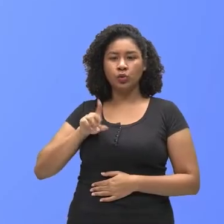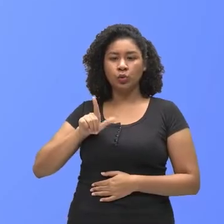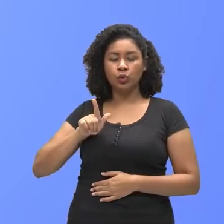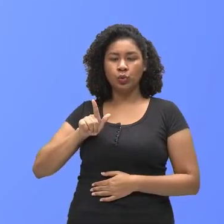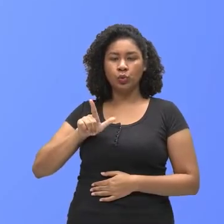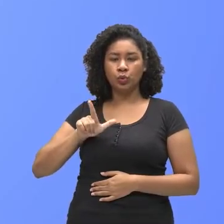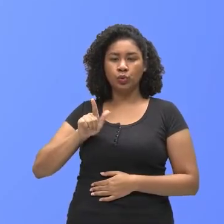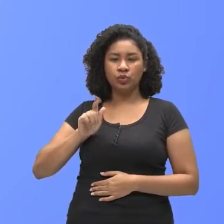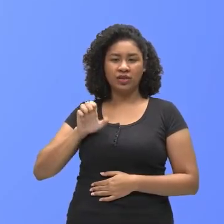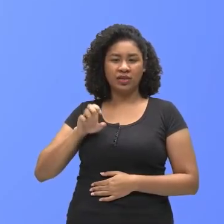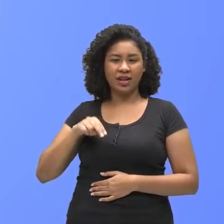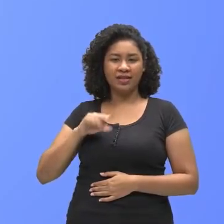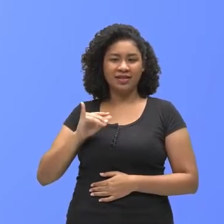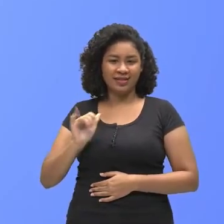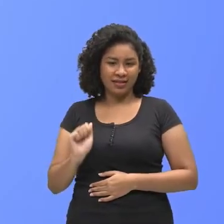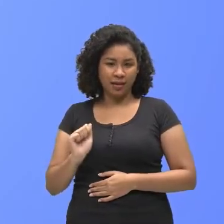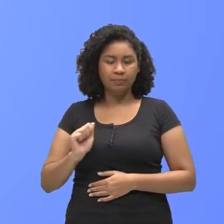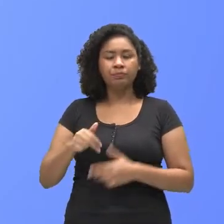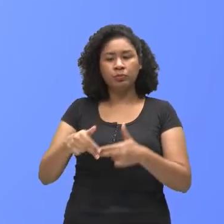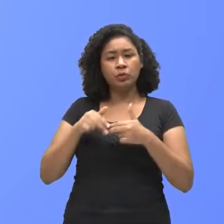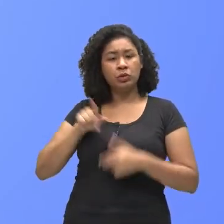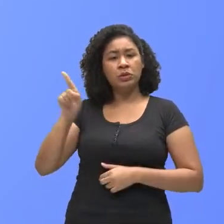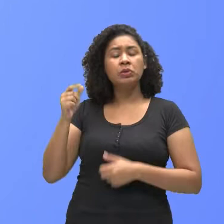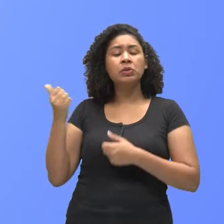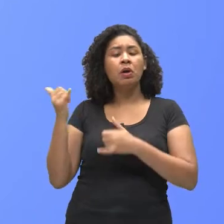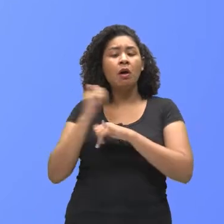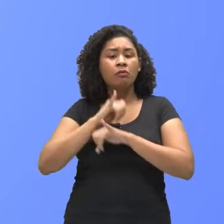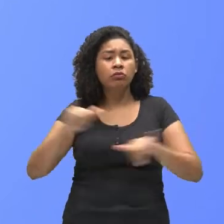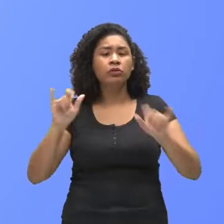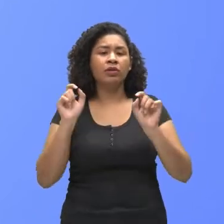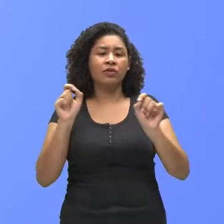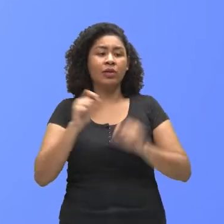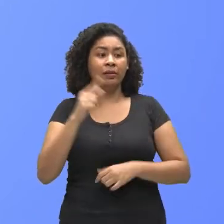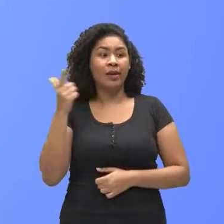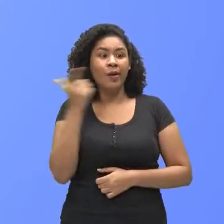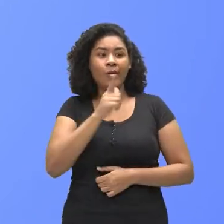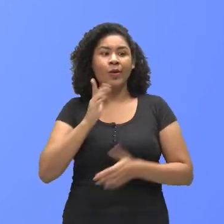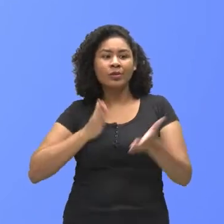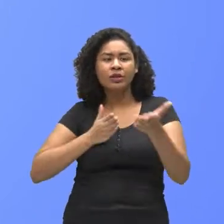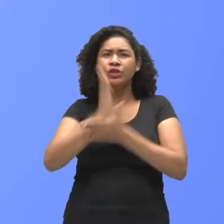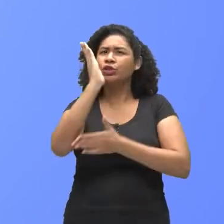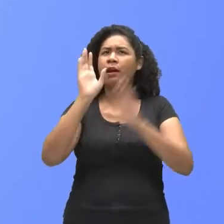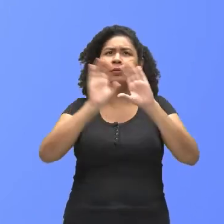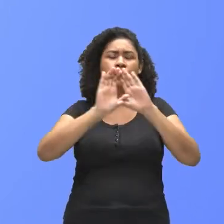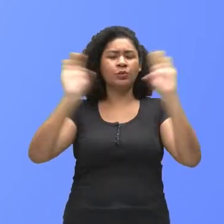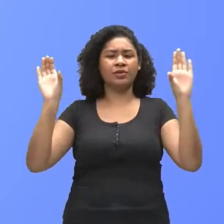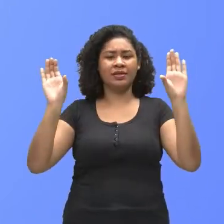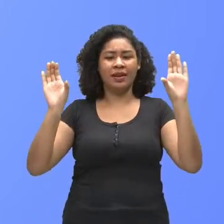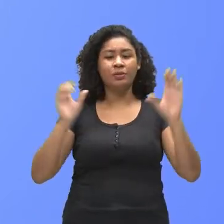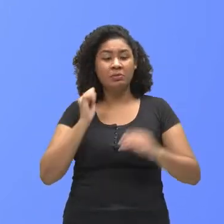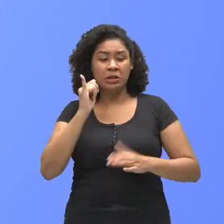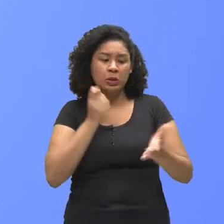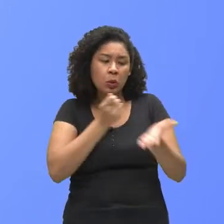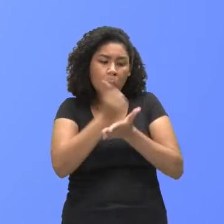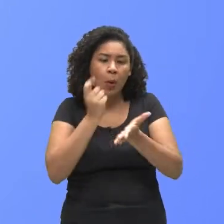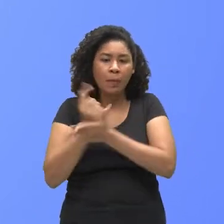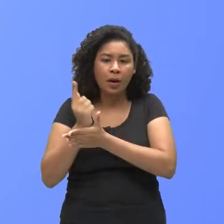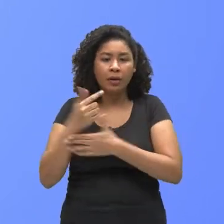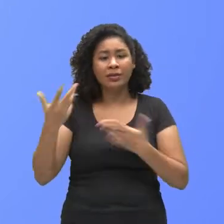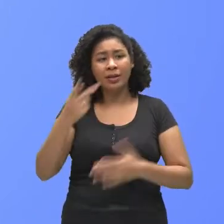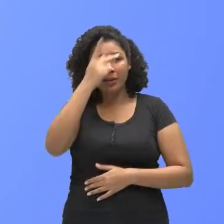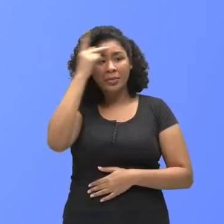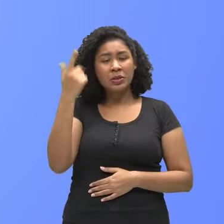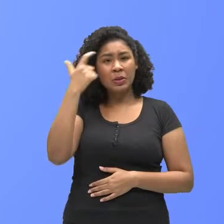clero afirmava que as indulgências garantiriam a passagem para o céu de todos que a comprassem. Então, as pessoas acreditavam que